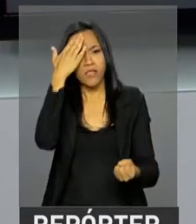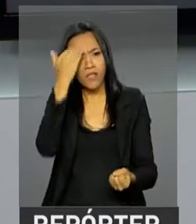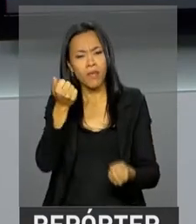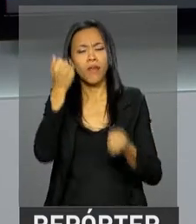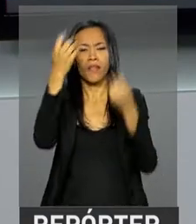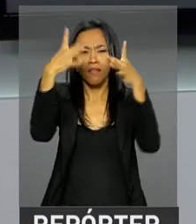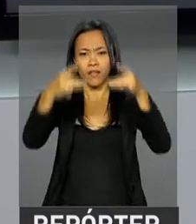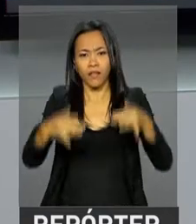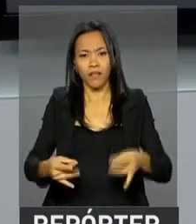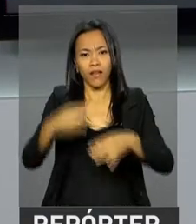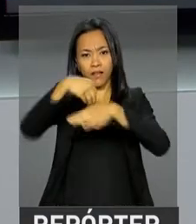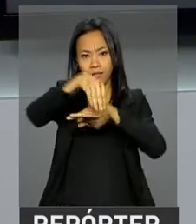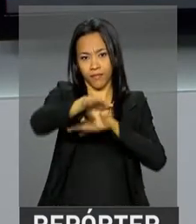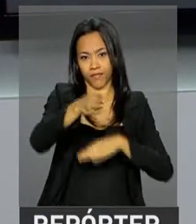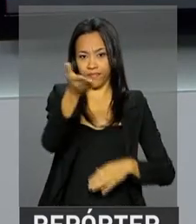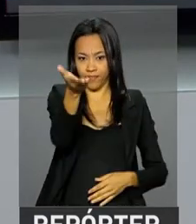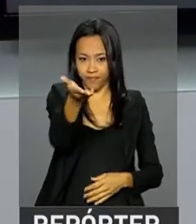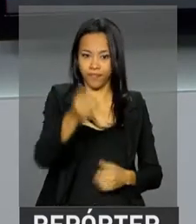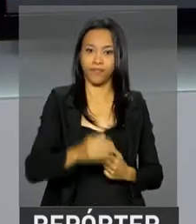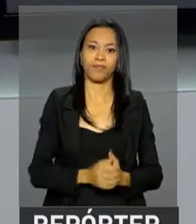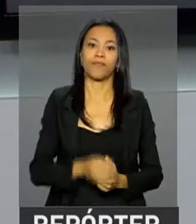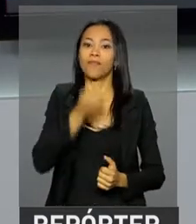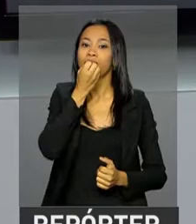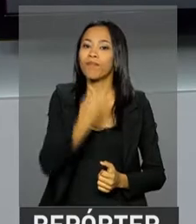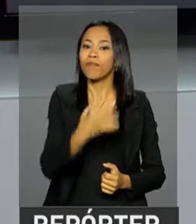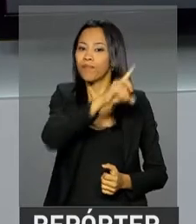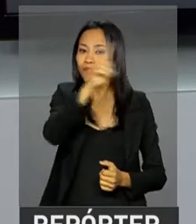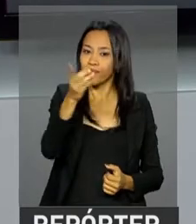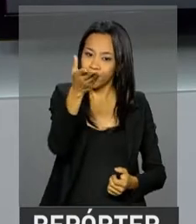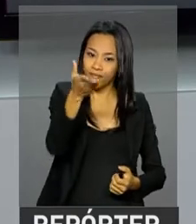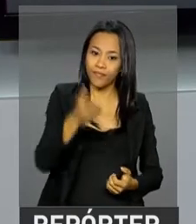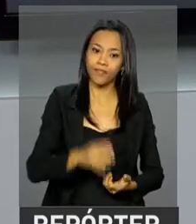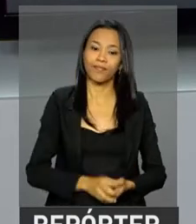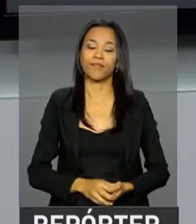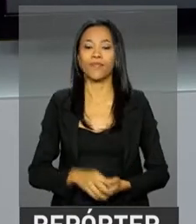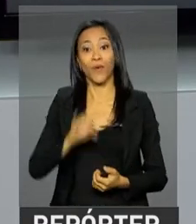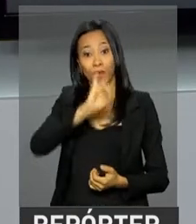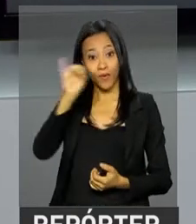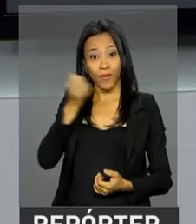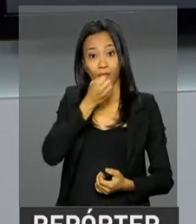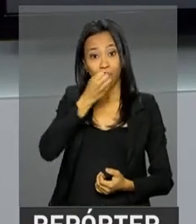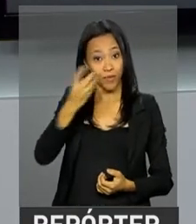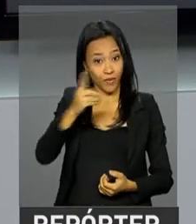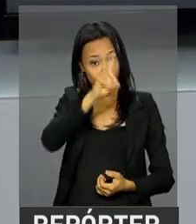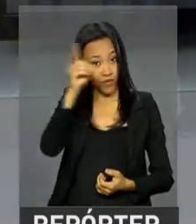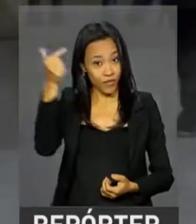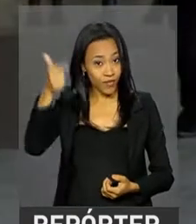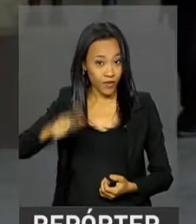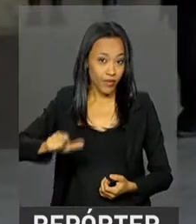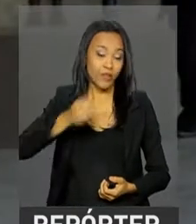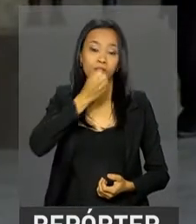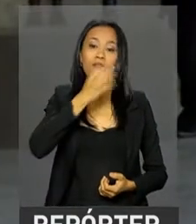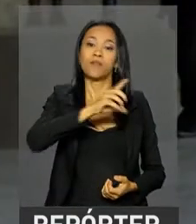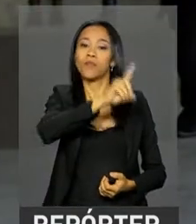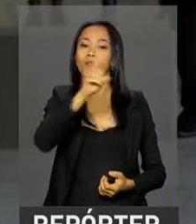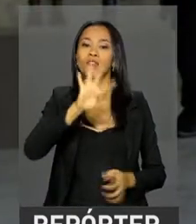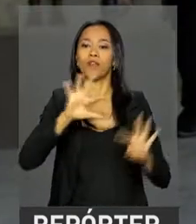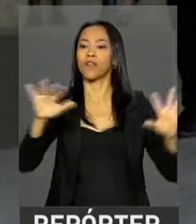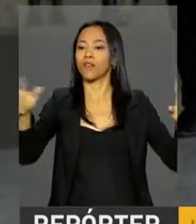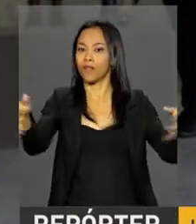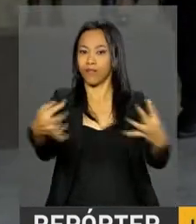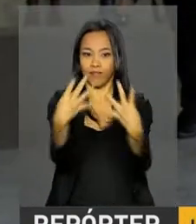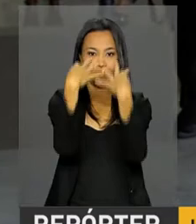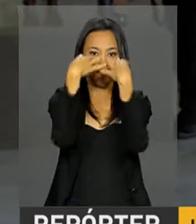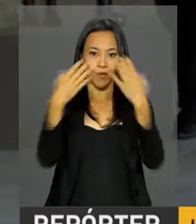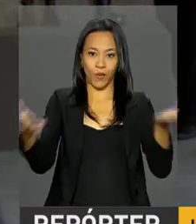com o repórter João Pedro Neto. Bom dia, João. Oi, Carol, bom dia mais uma vez para você e para quem nos assiste na